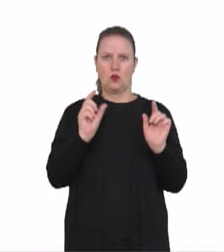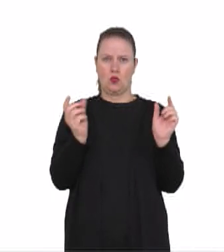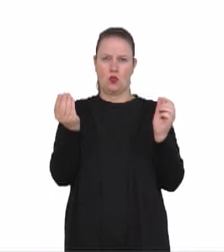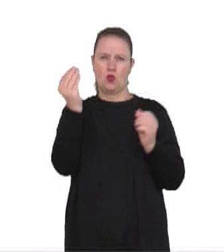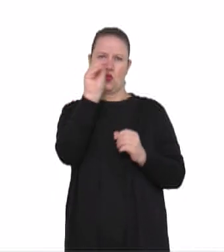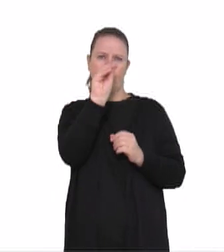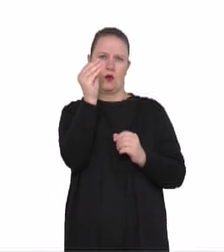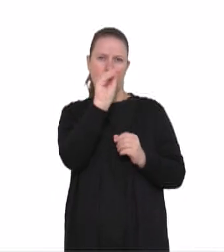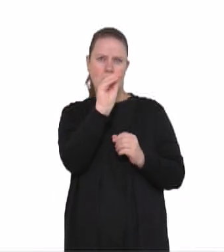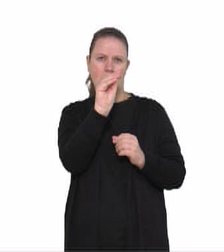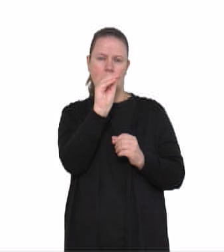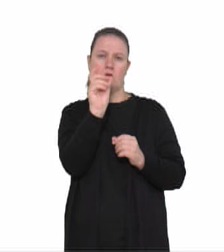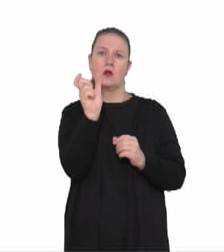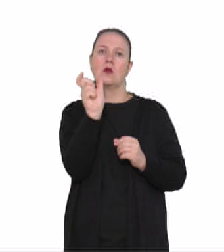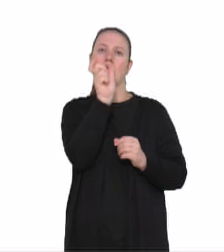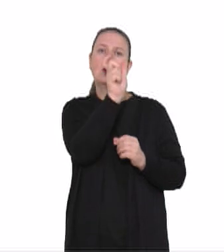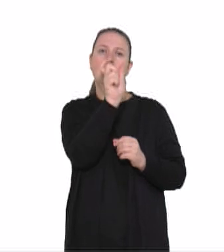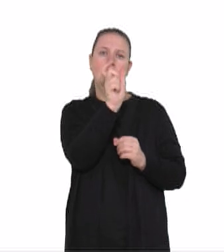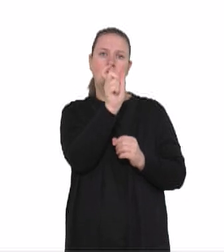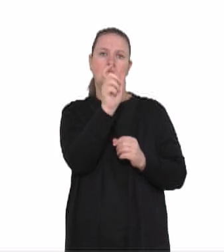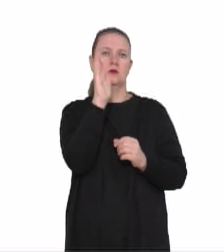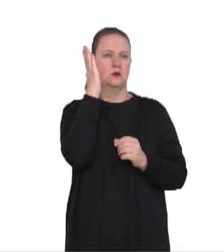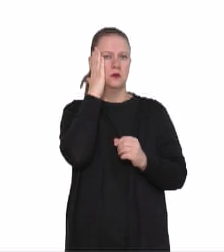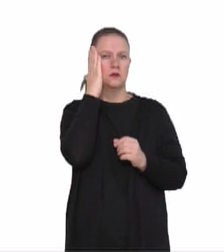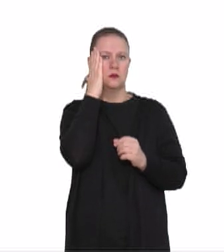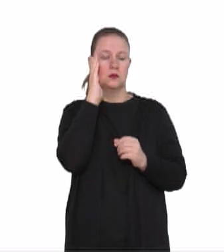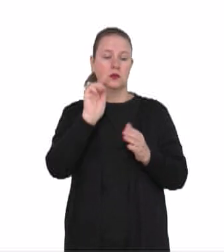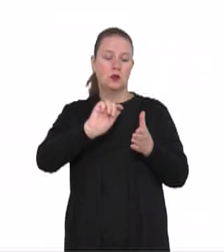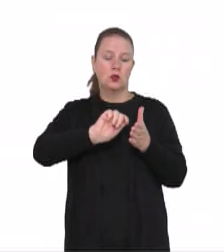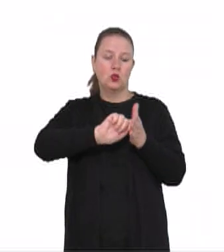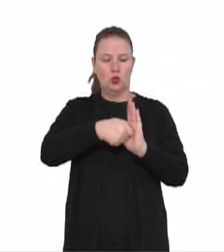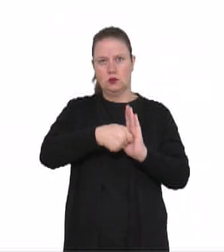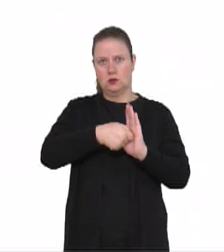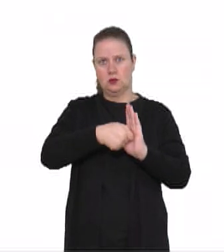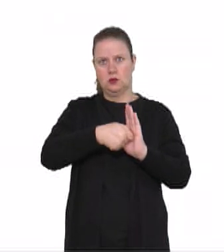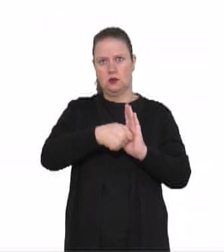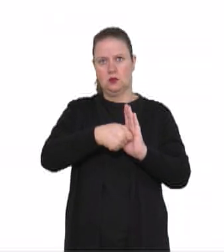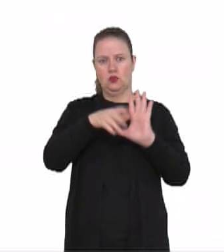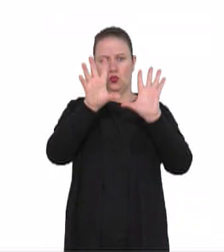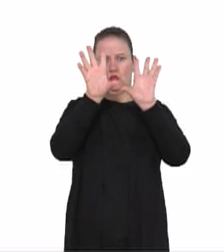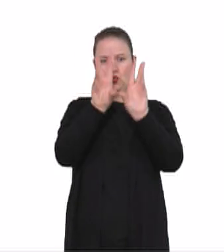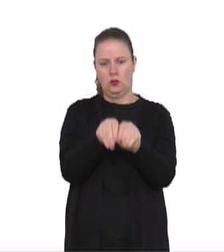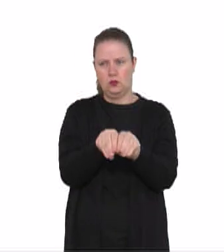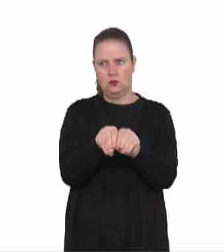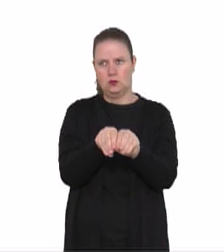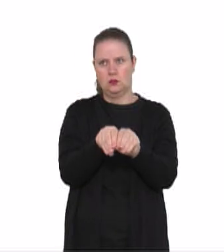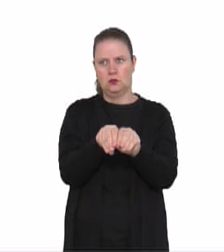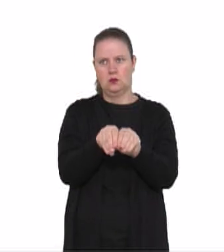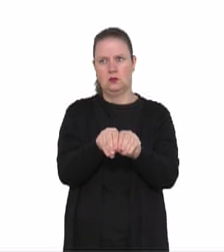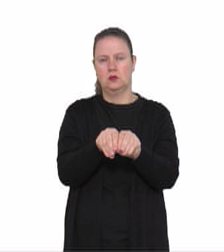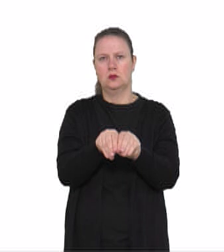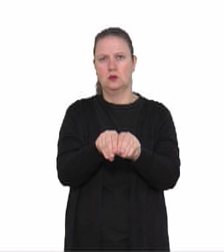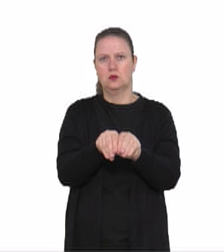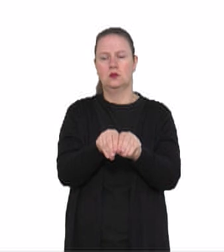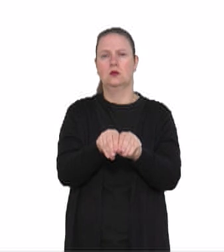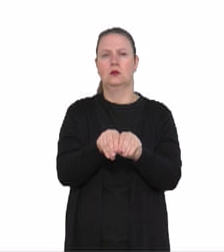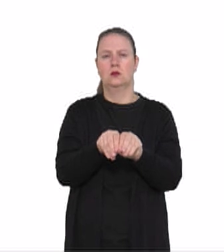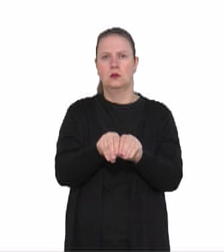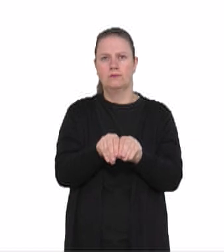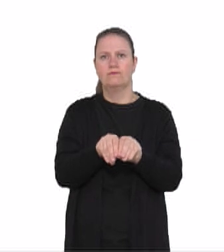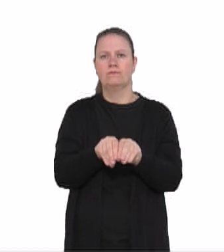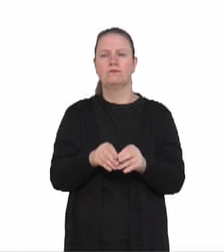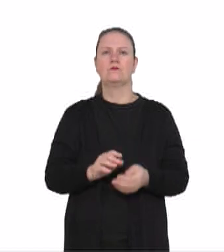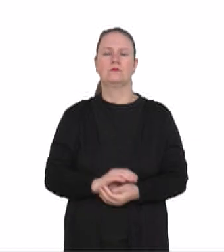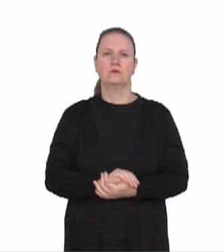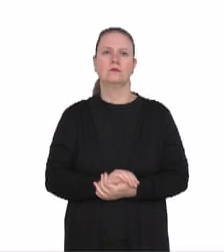vocês vão colocar o turn off, que nós sabemos já que é desligar, e o restante diz, all chargers at the wall for small